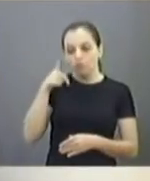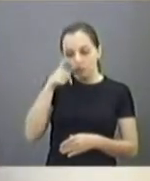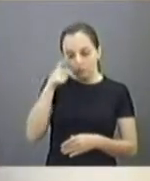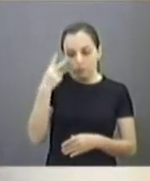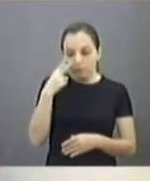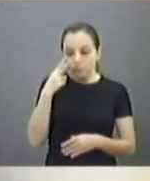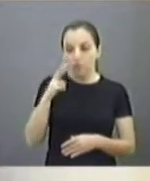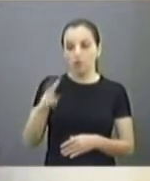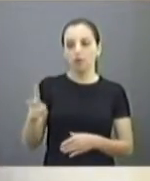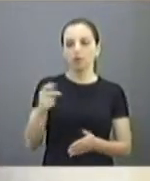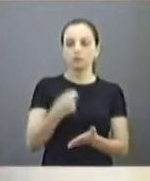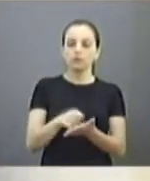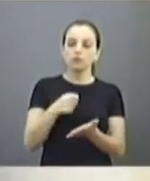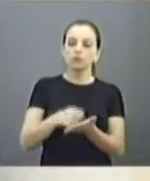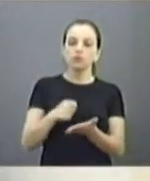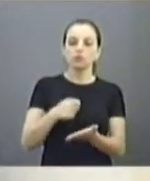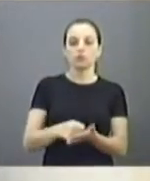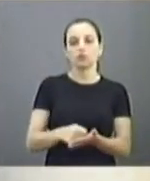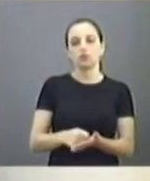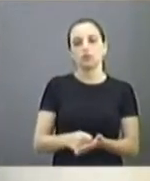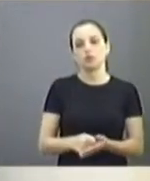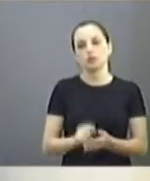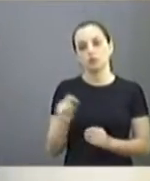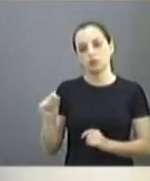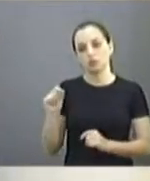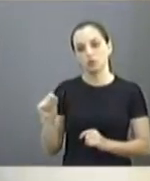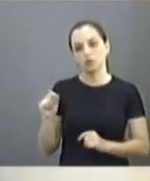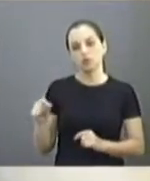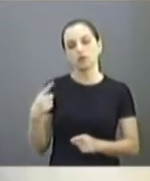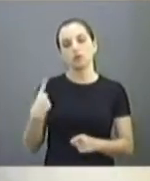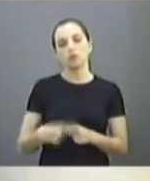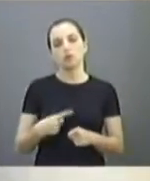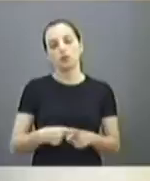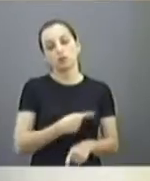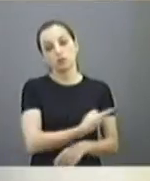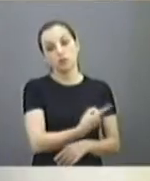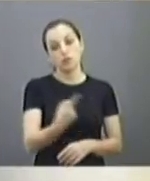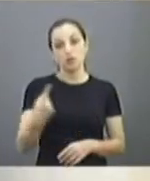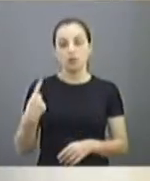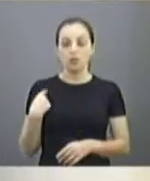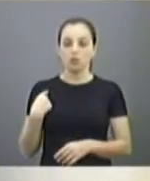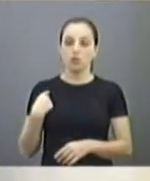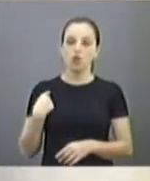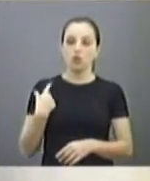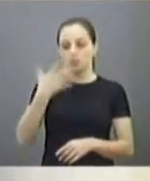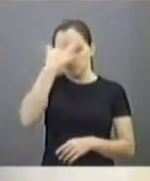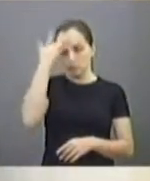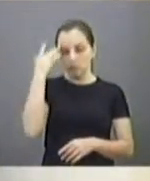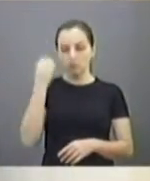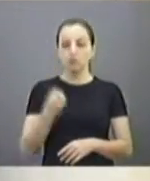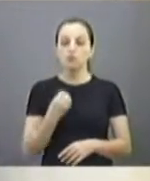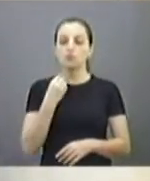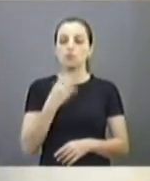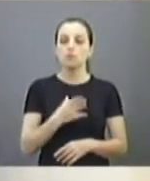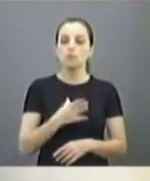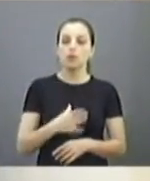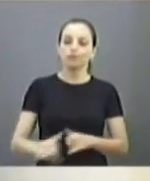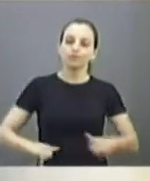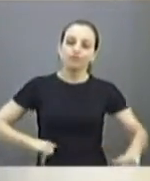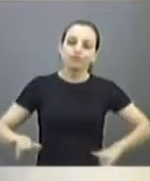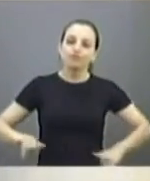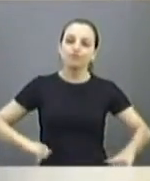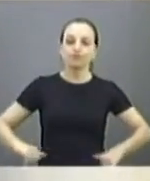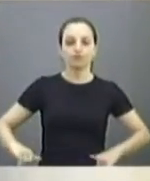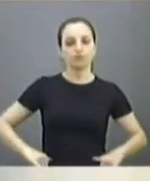para corrigir essas questões. Por isso que nós, cidadãos de bem, estamos sofrendo aí a